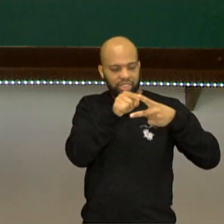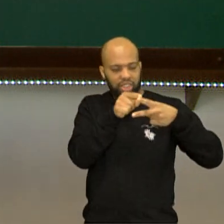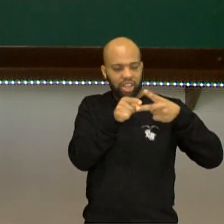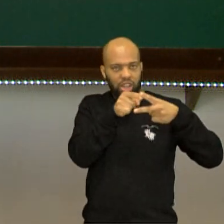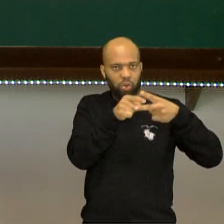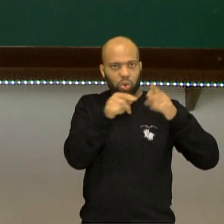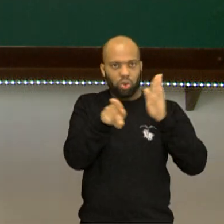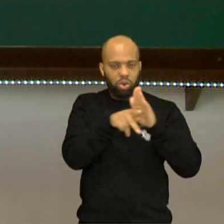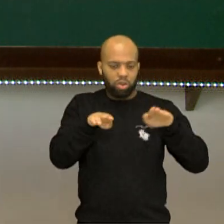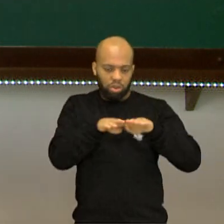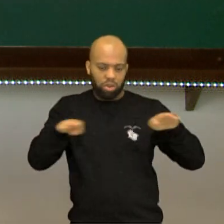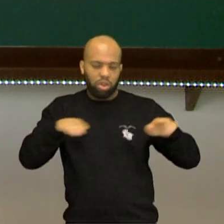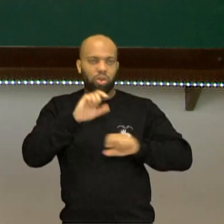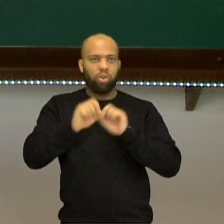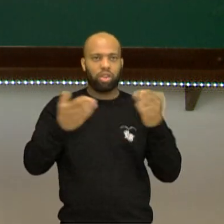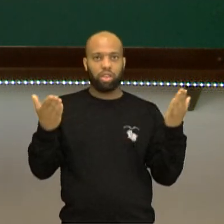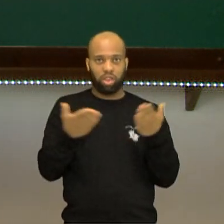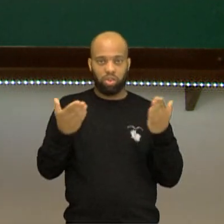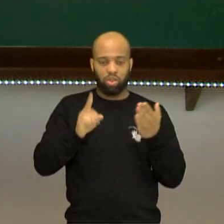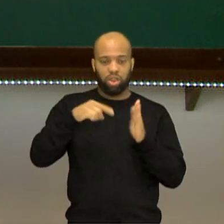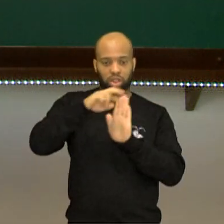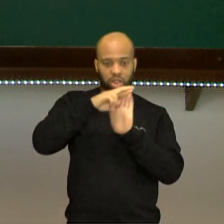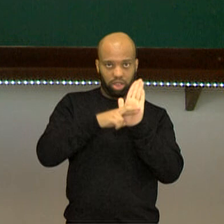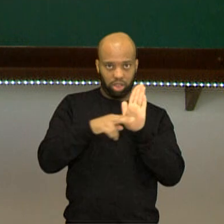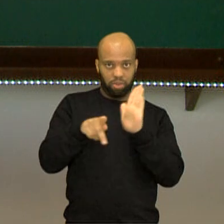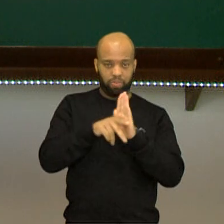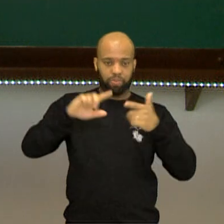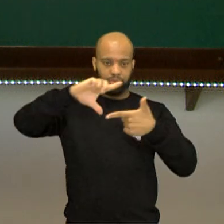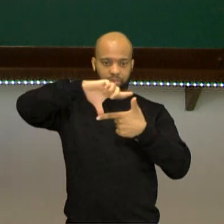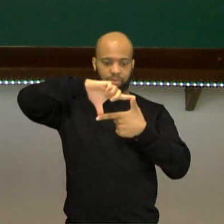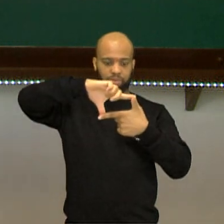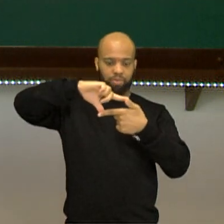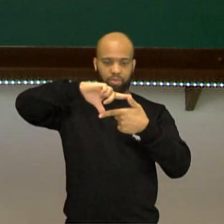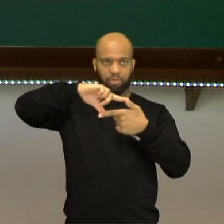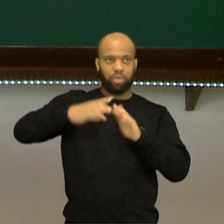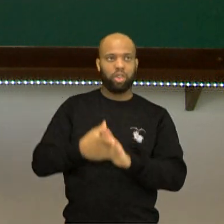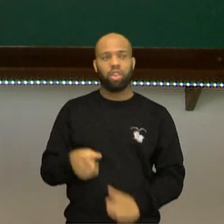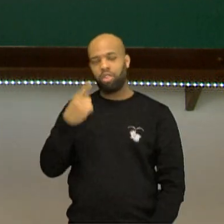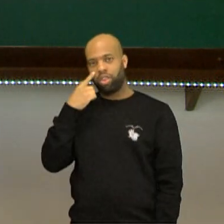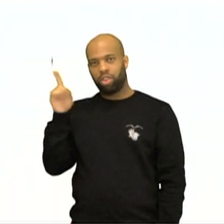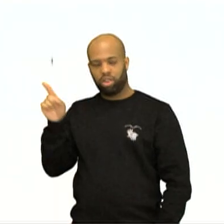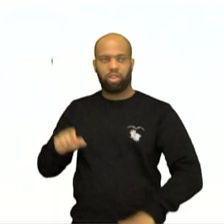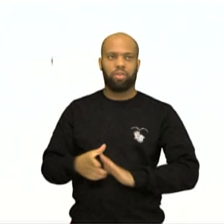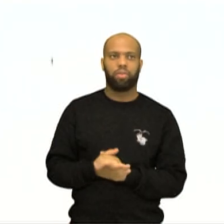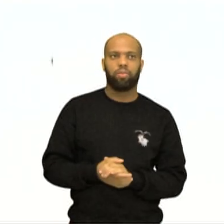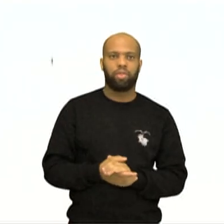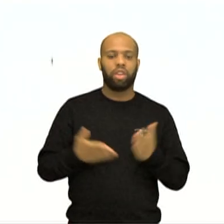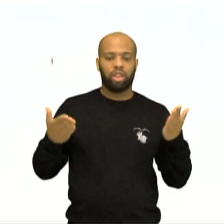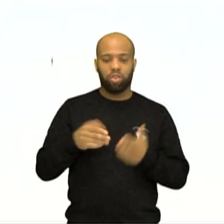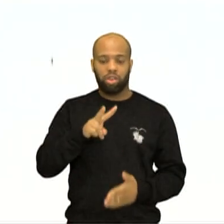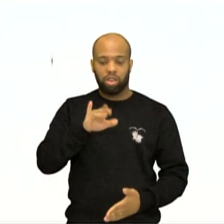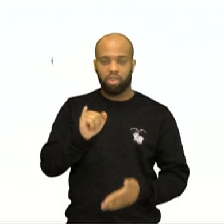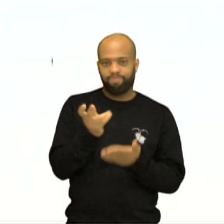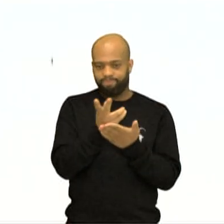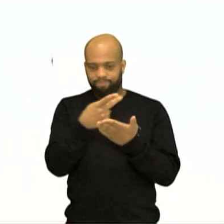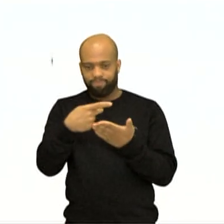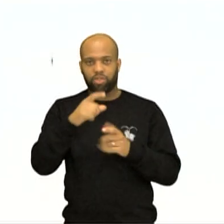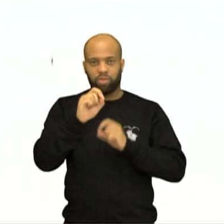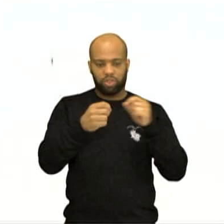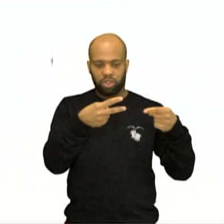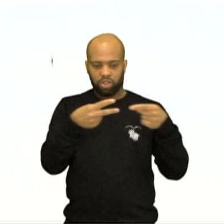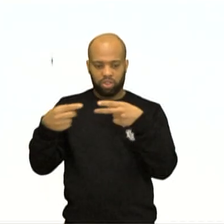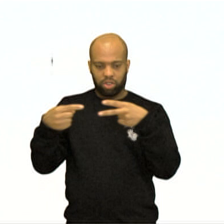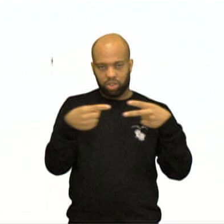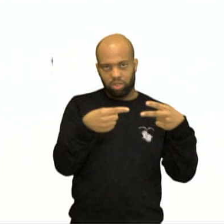O que eu vou fazer na regra do paralelogramo? Muito simples, meus queridos. Vamos representar os vetores